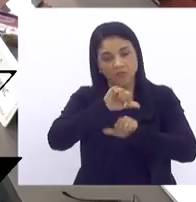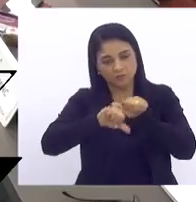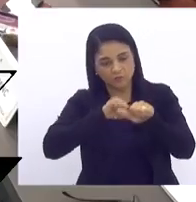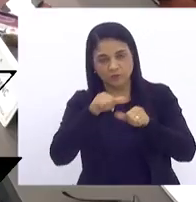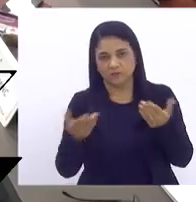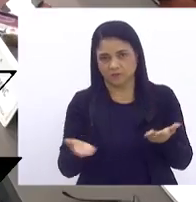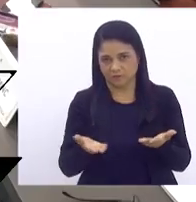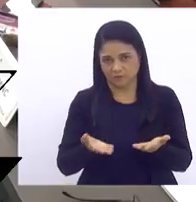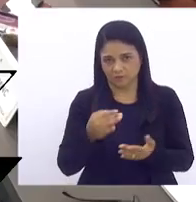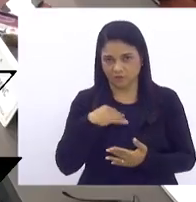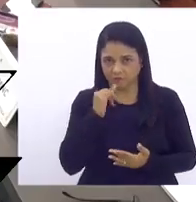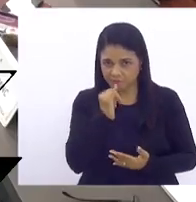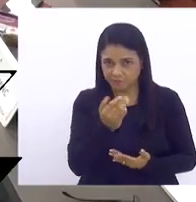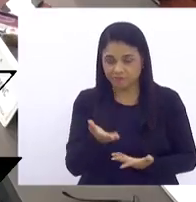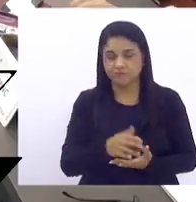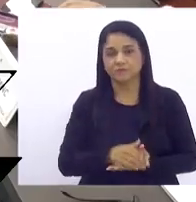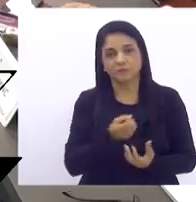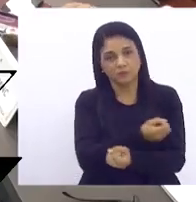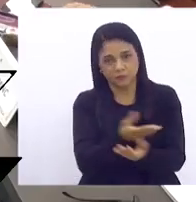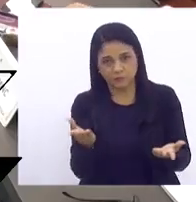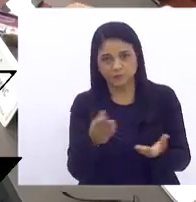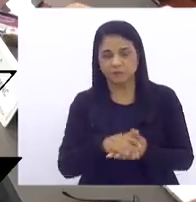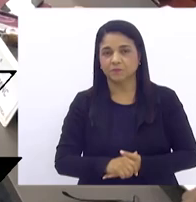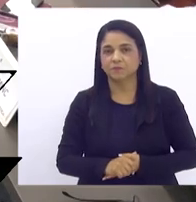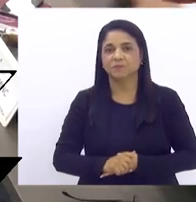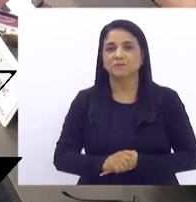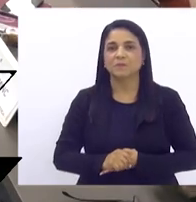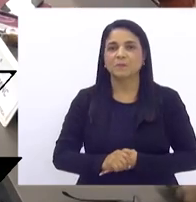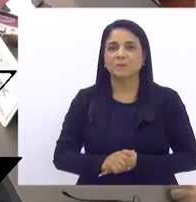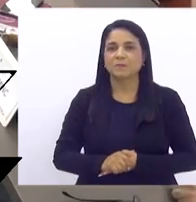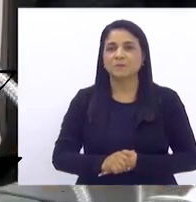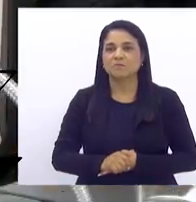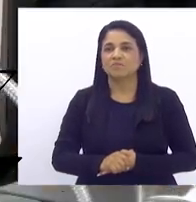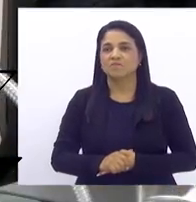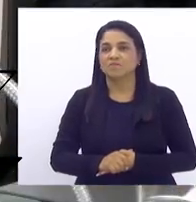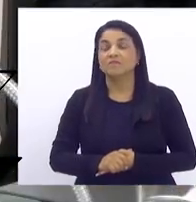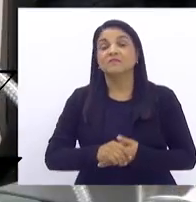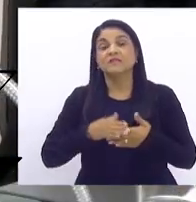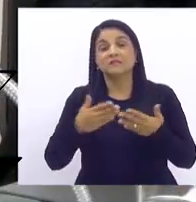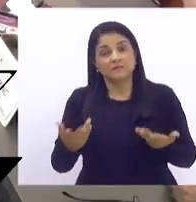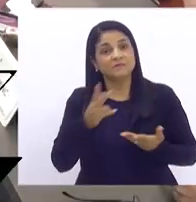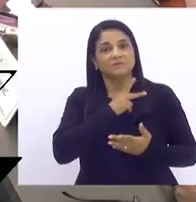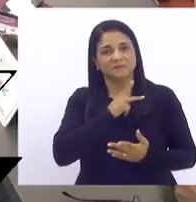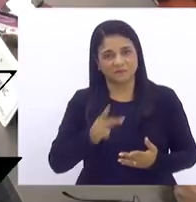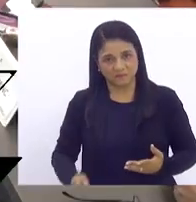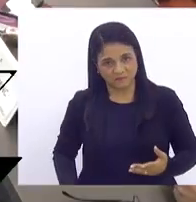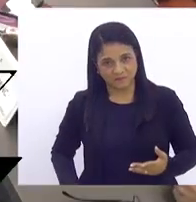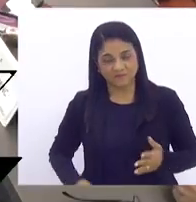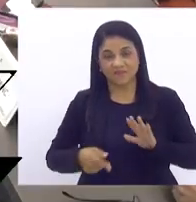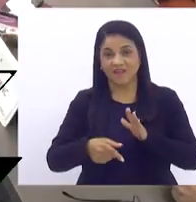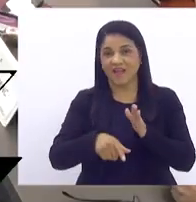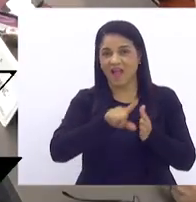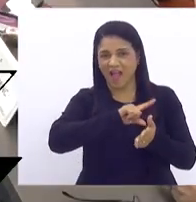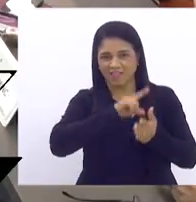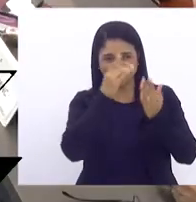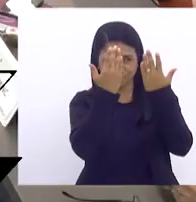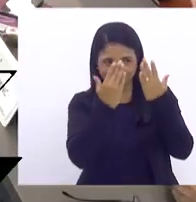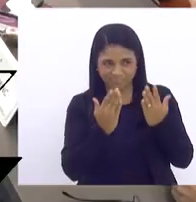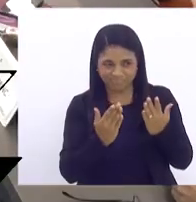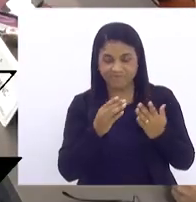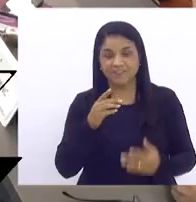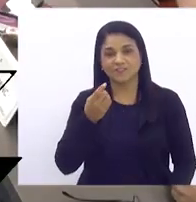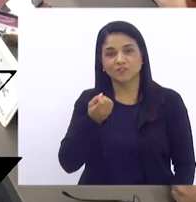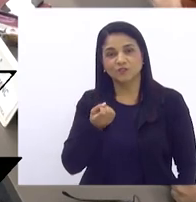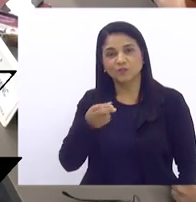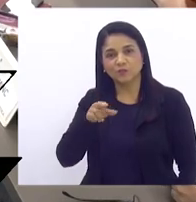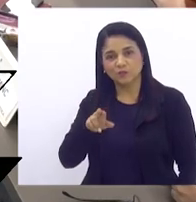mencionou aqui. Mas distribuo. Bem, pois não. Mas então, presidente, antes da vista do doutor Serginho, já